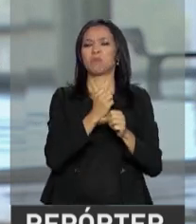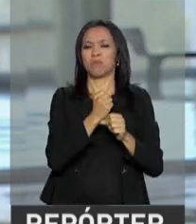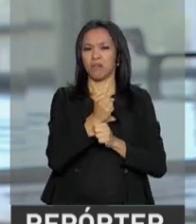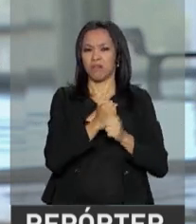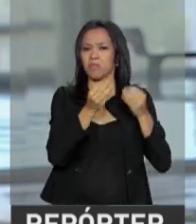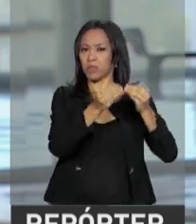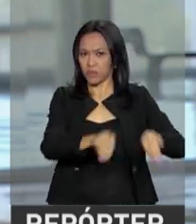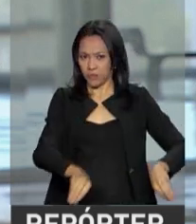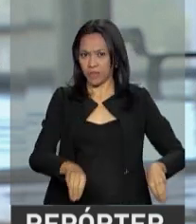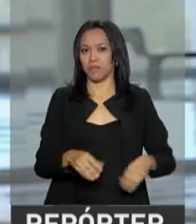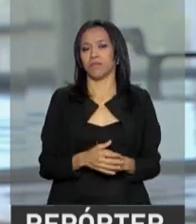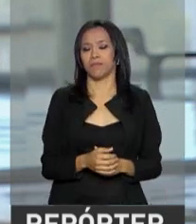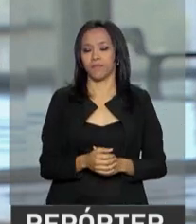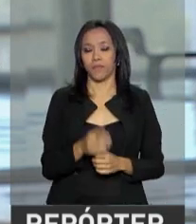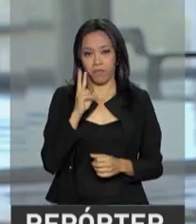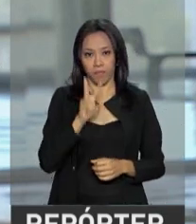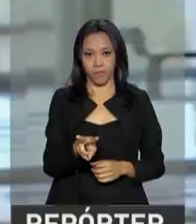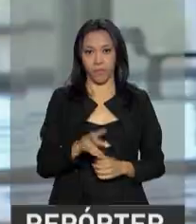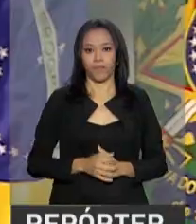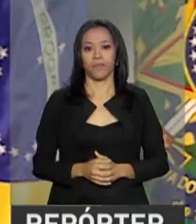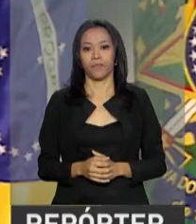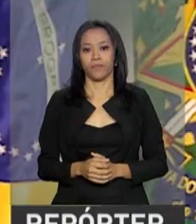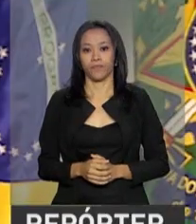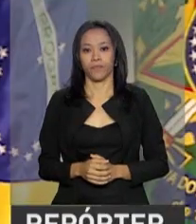assistir agora a mensagem do presidente